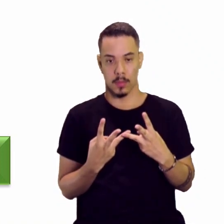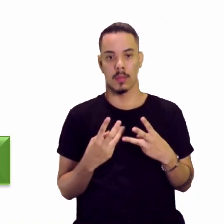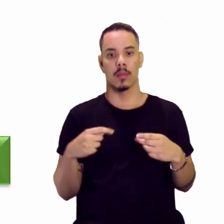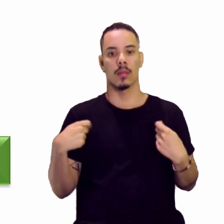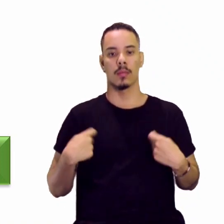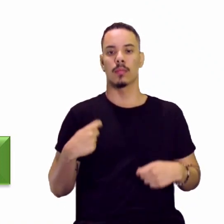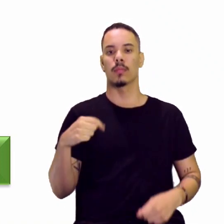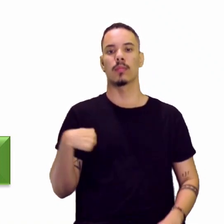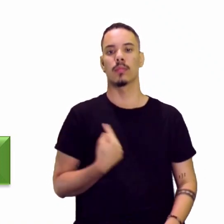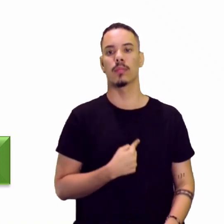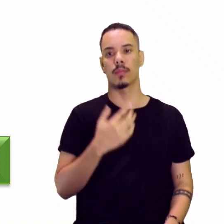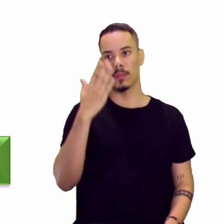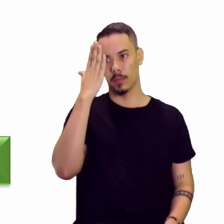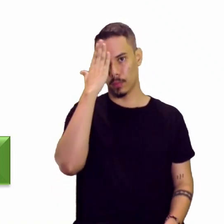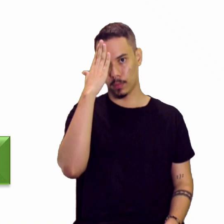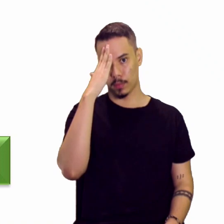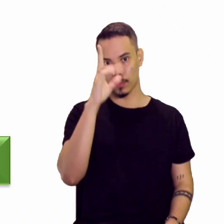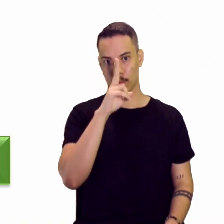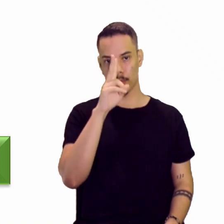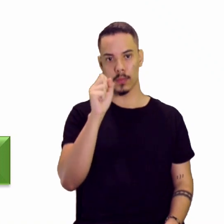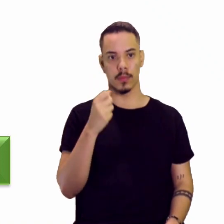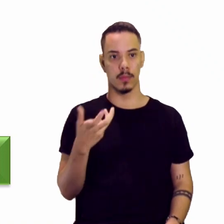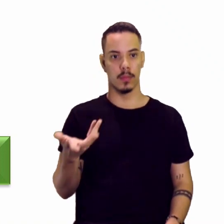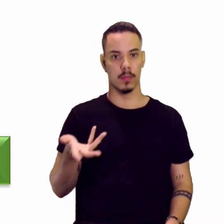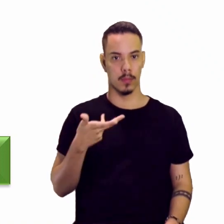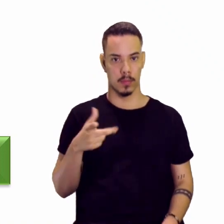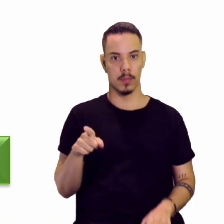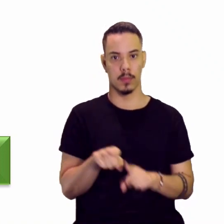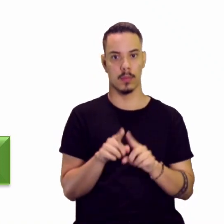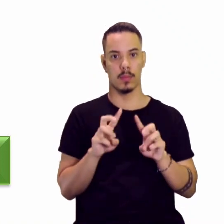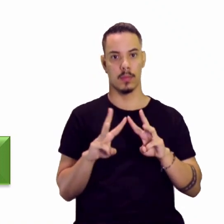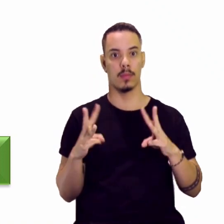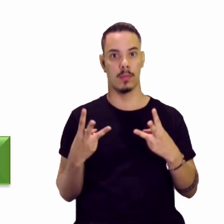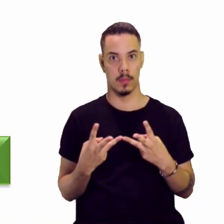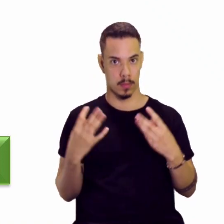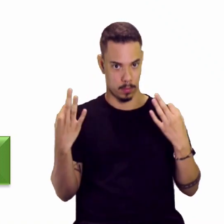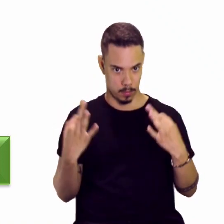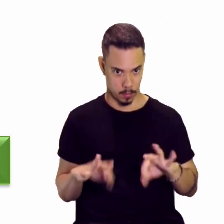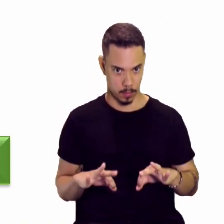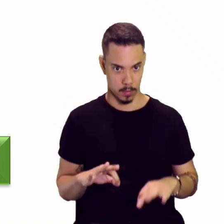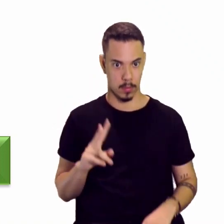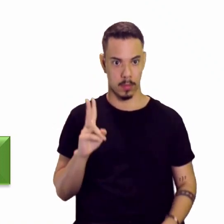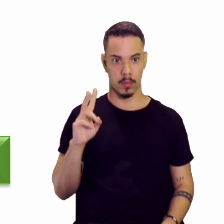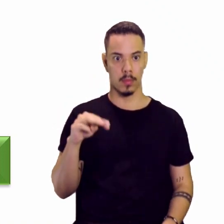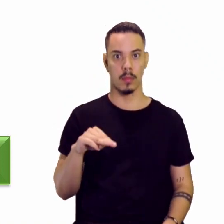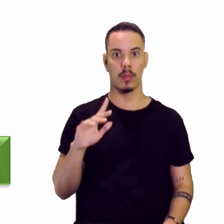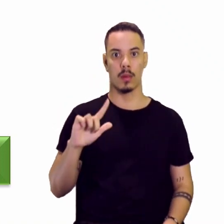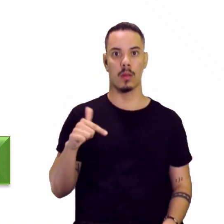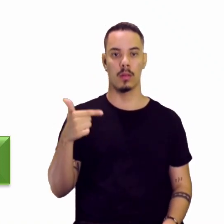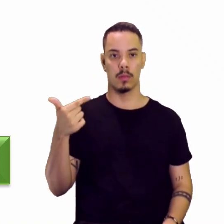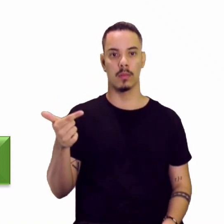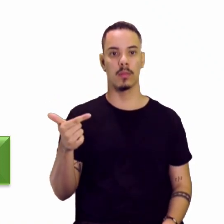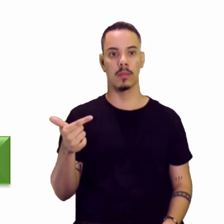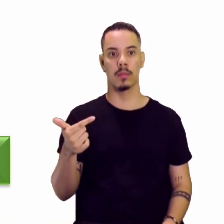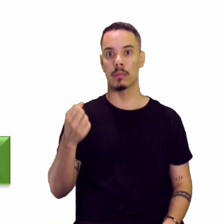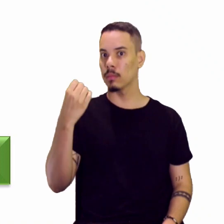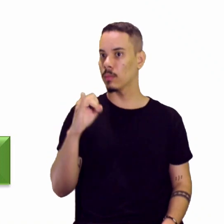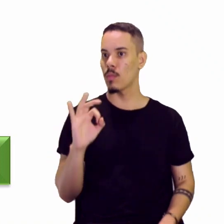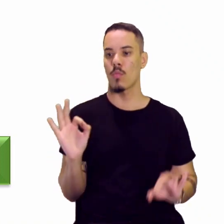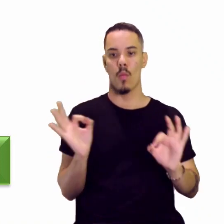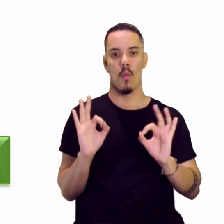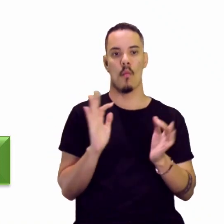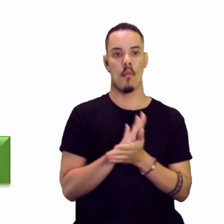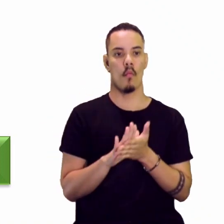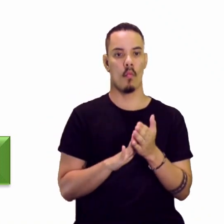gente tem que dividir a força que coloca ele sob movimento pelas massas, não é isso? 2 metros por segundo quadrado. E a tendência é ir para baixo. Se não tiver nada